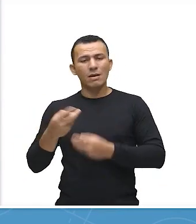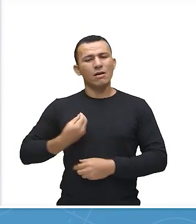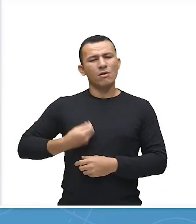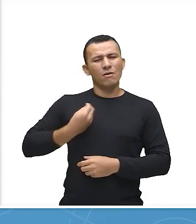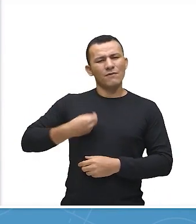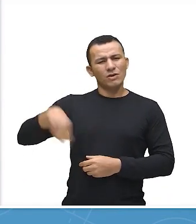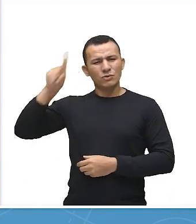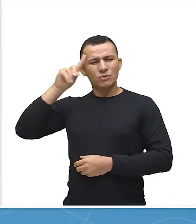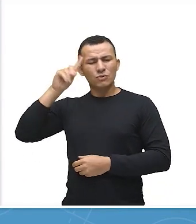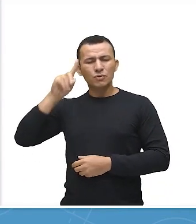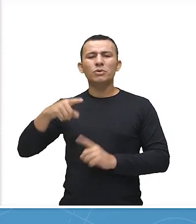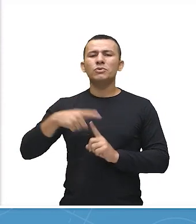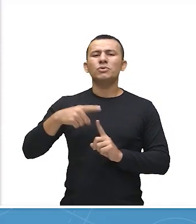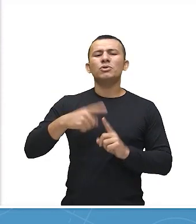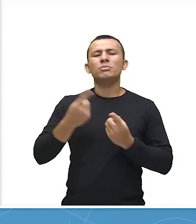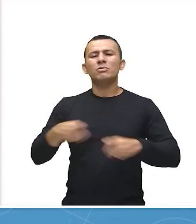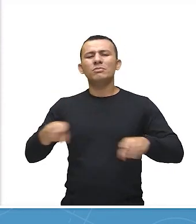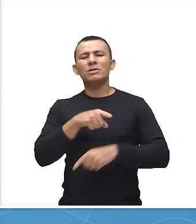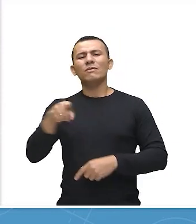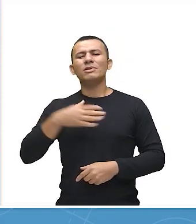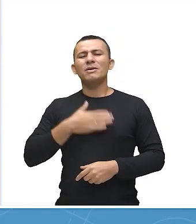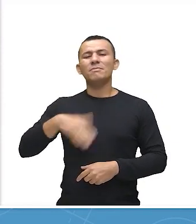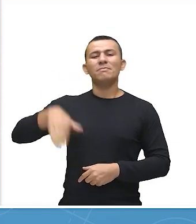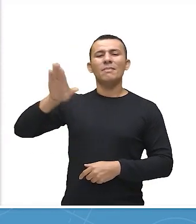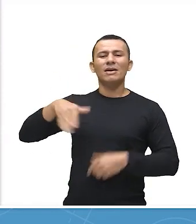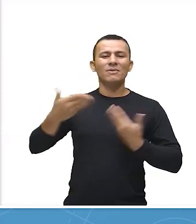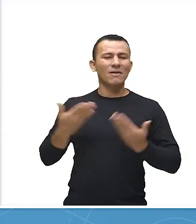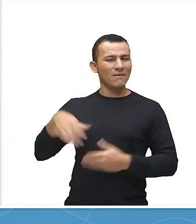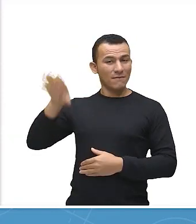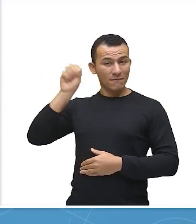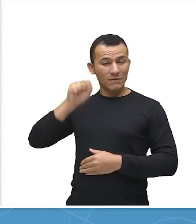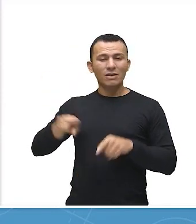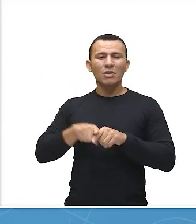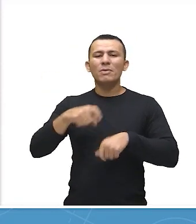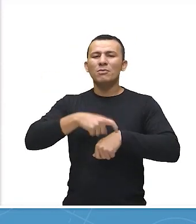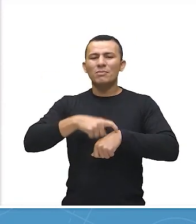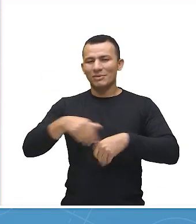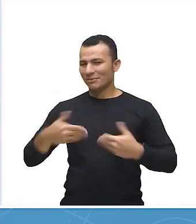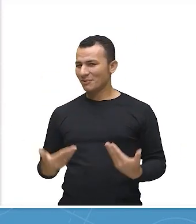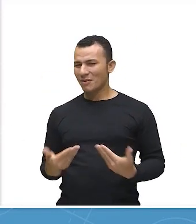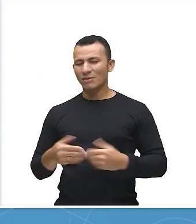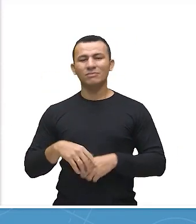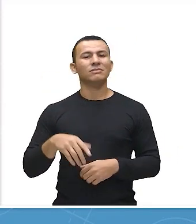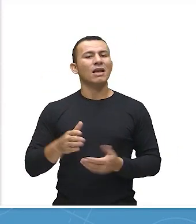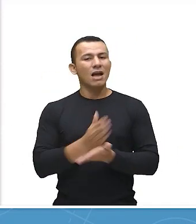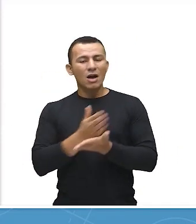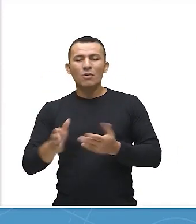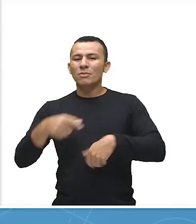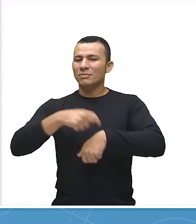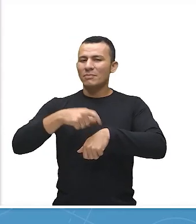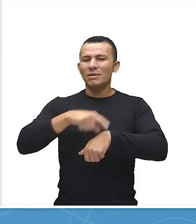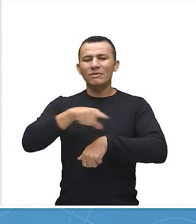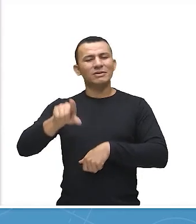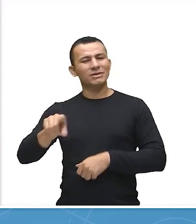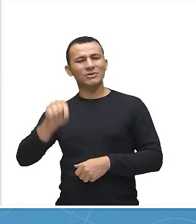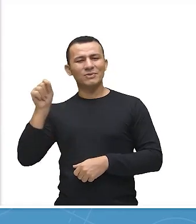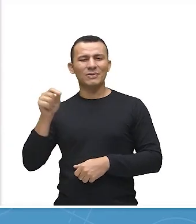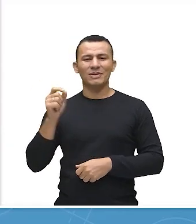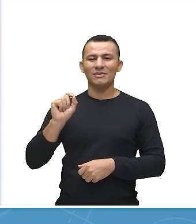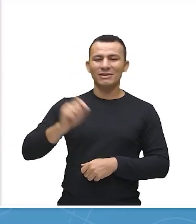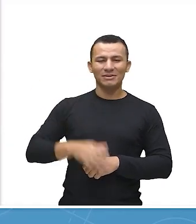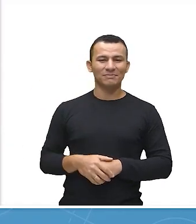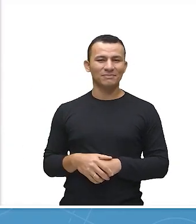Tá bom. Vocês não conhecem o filme Titanic? Os Vingadores, por exemplo. Esse eu tenho certeza que vocês conhecem. Então, a música que foi